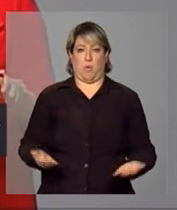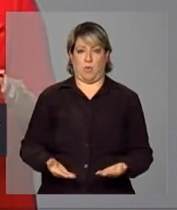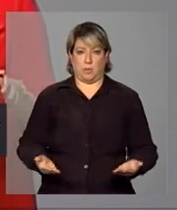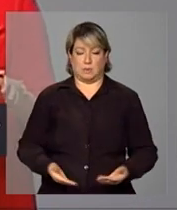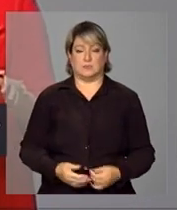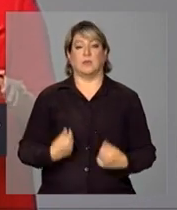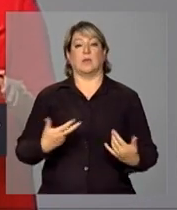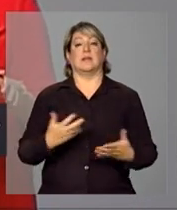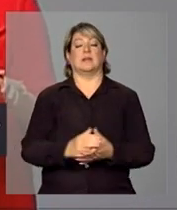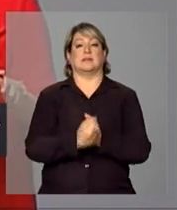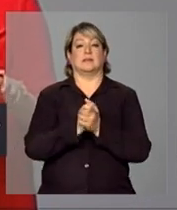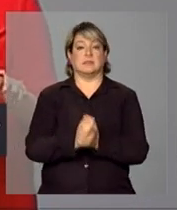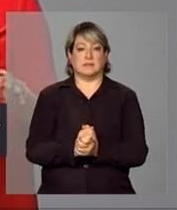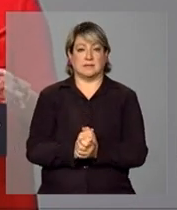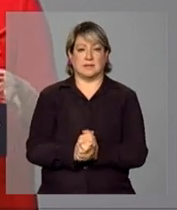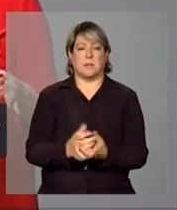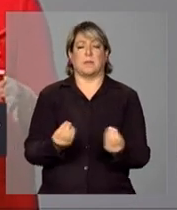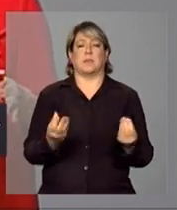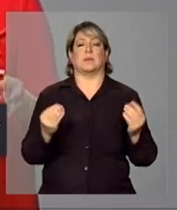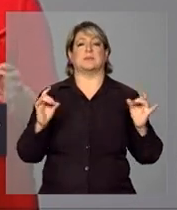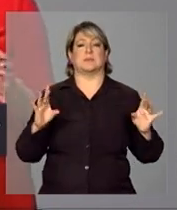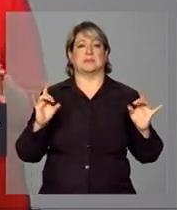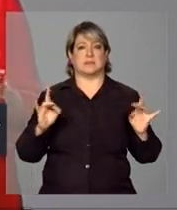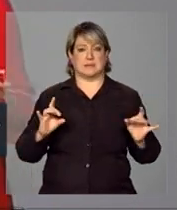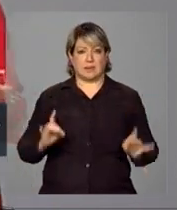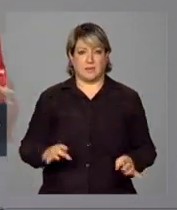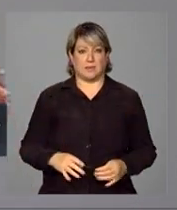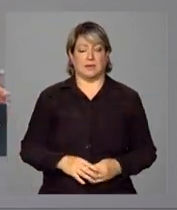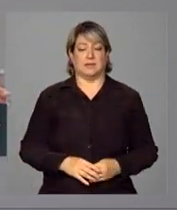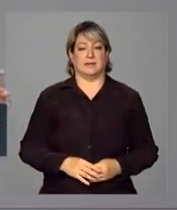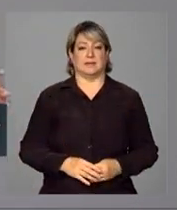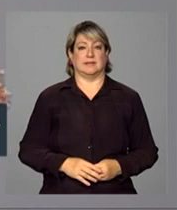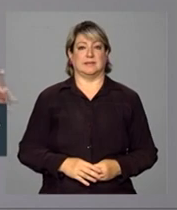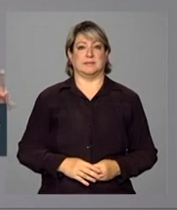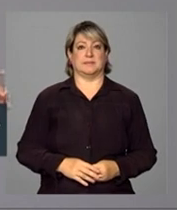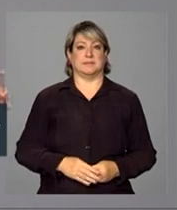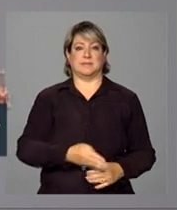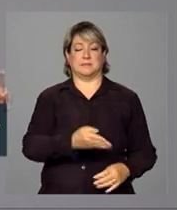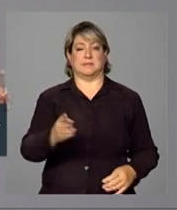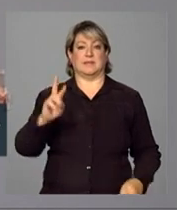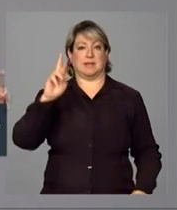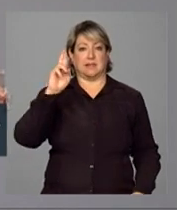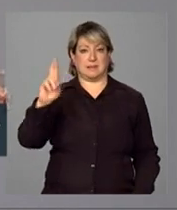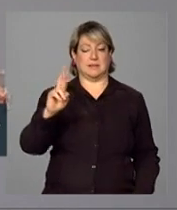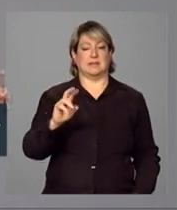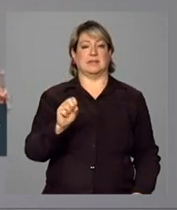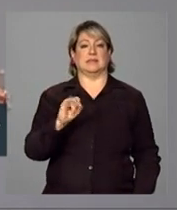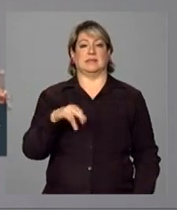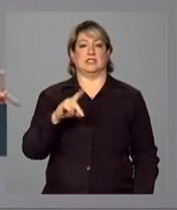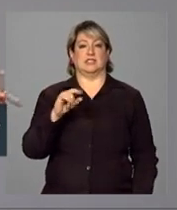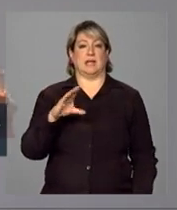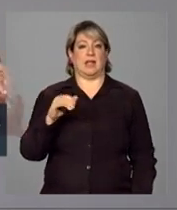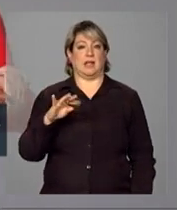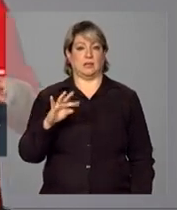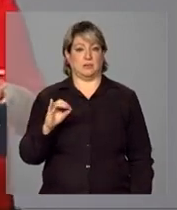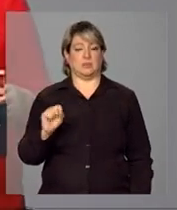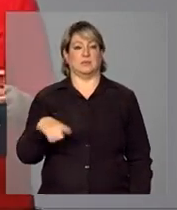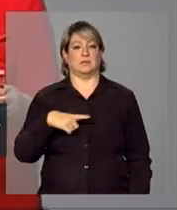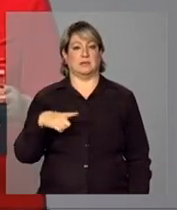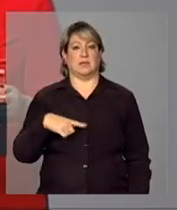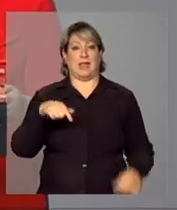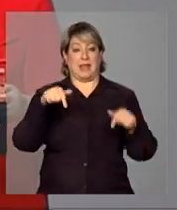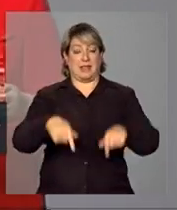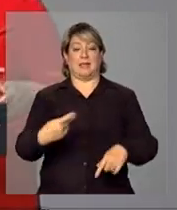Queria saudar de forma muito especial os representantes sindicais aqui